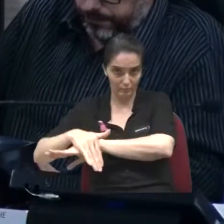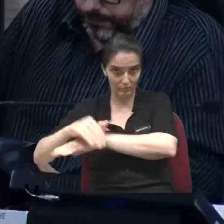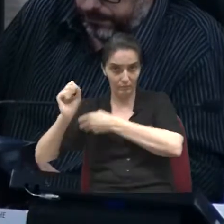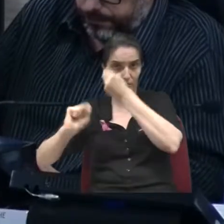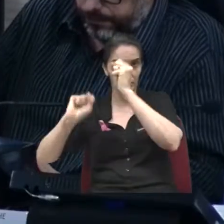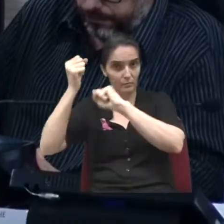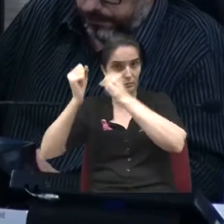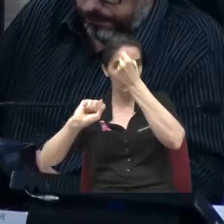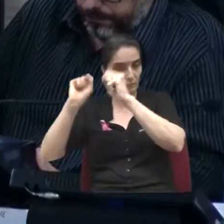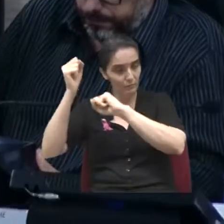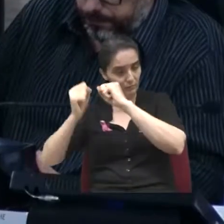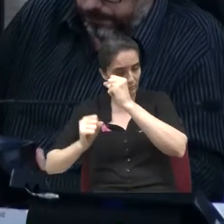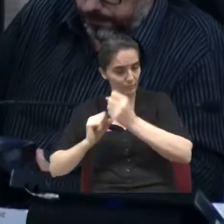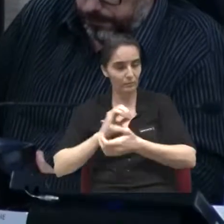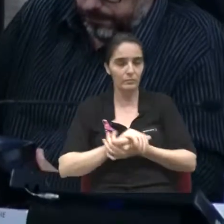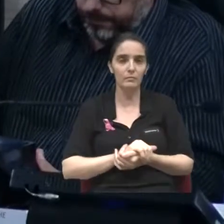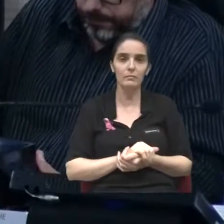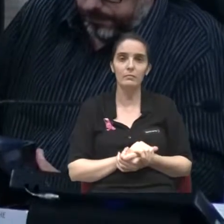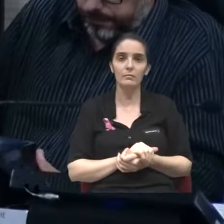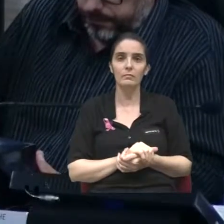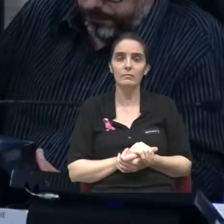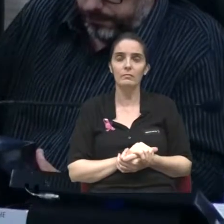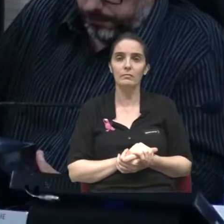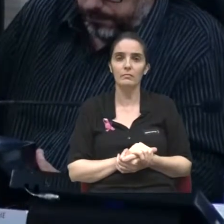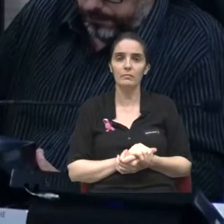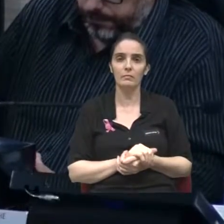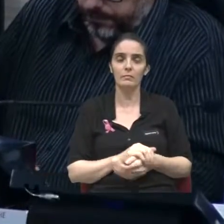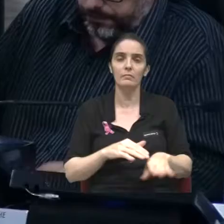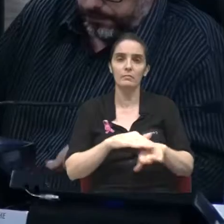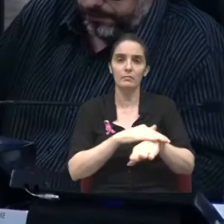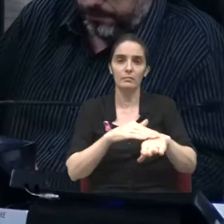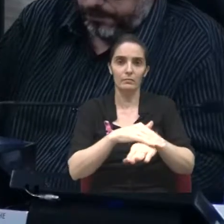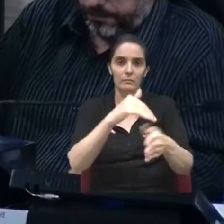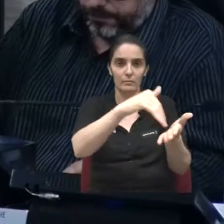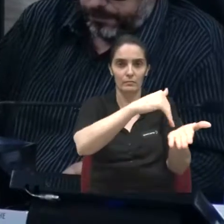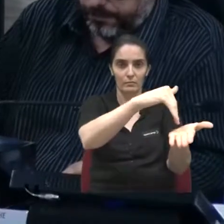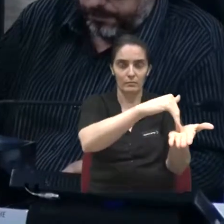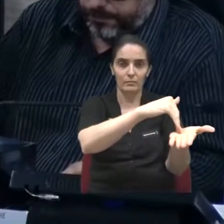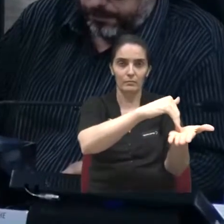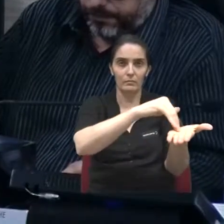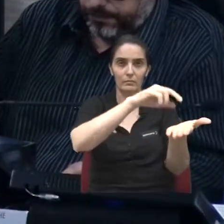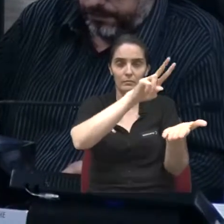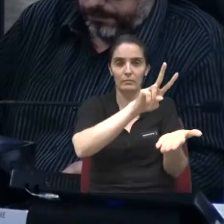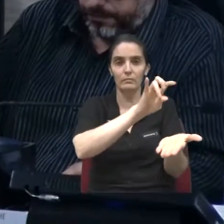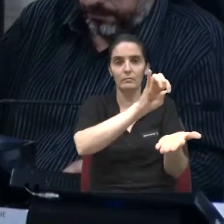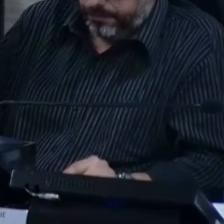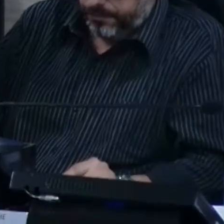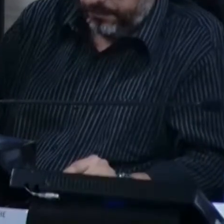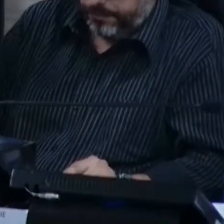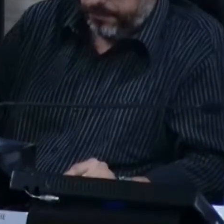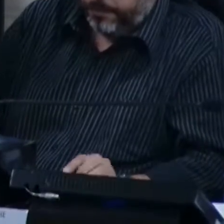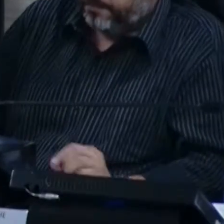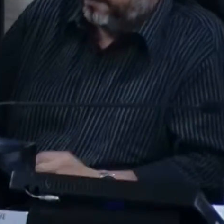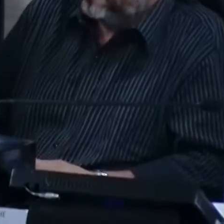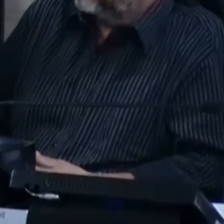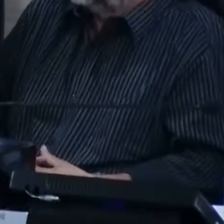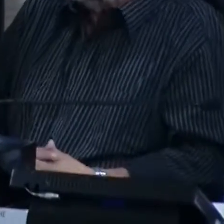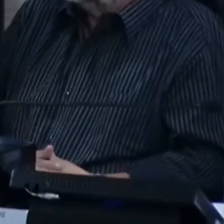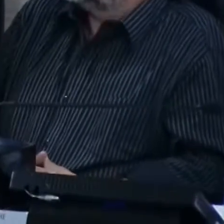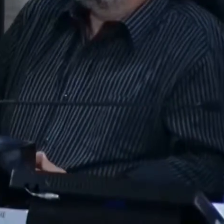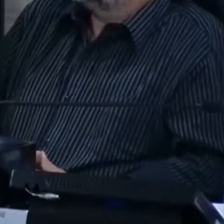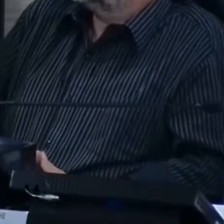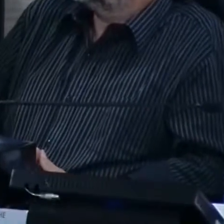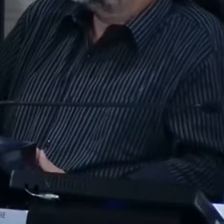serviço. Eu conversei com o secretário Vidotti, prefeitura, e ele me disse que